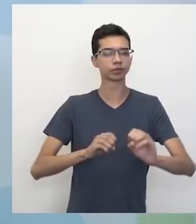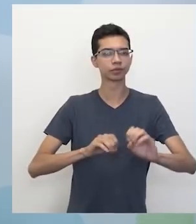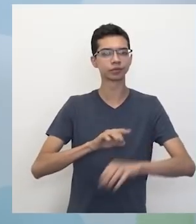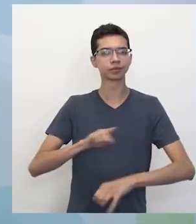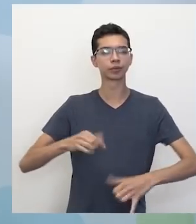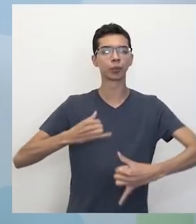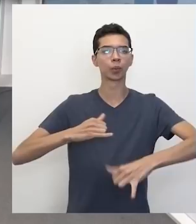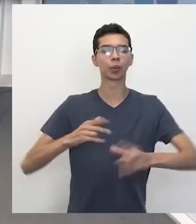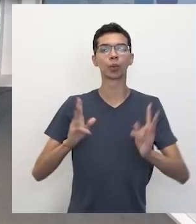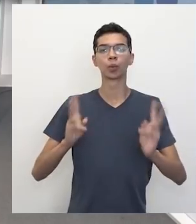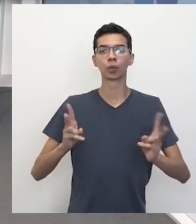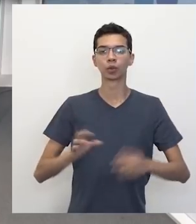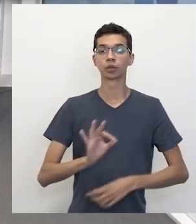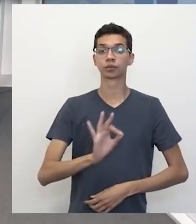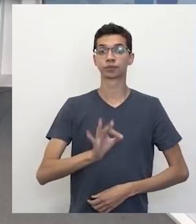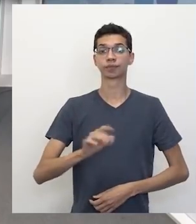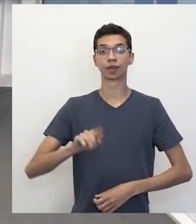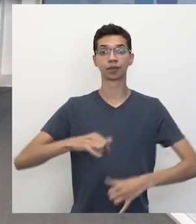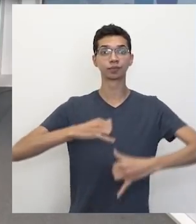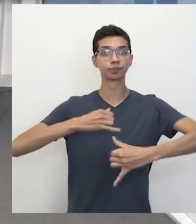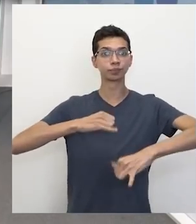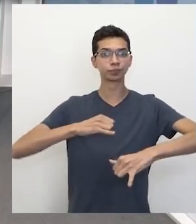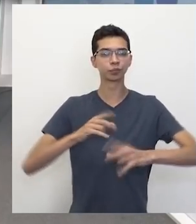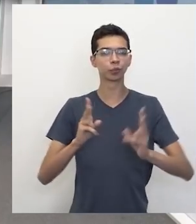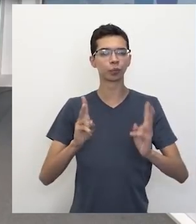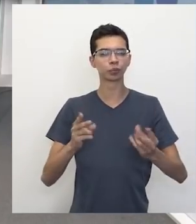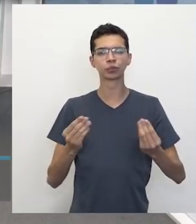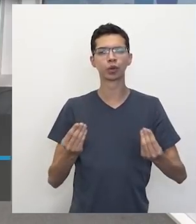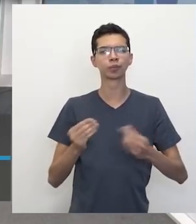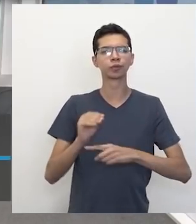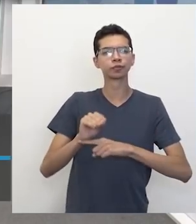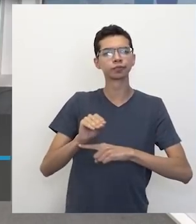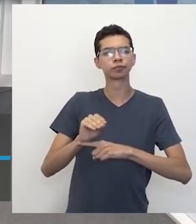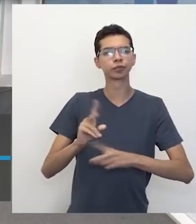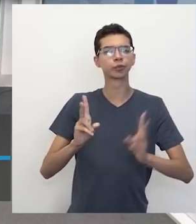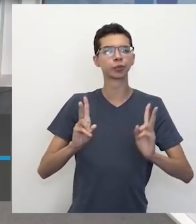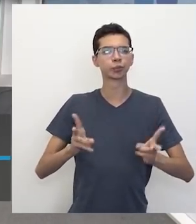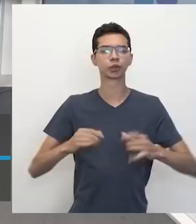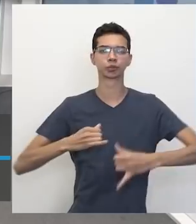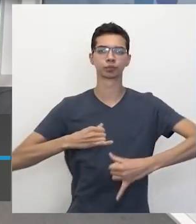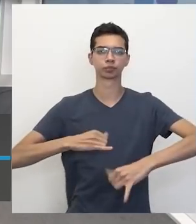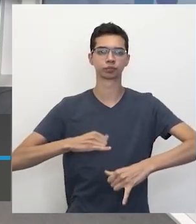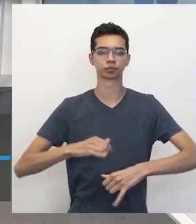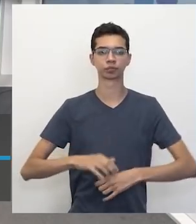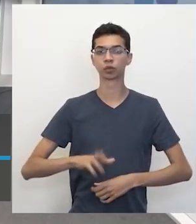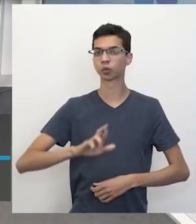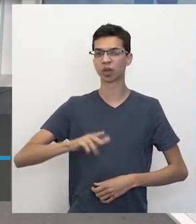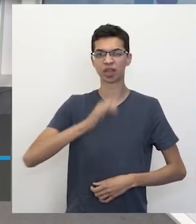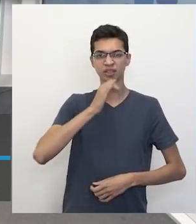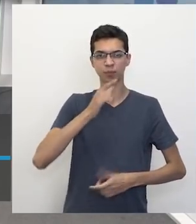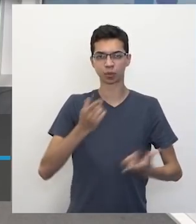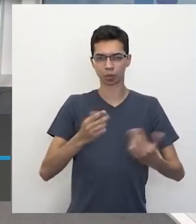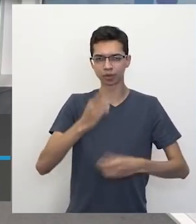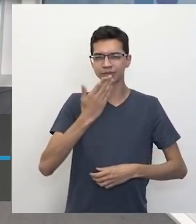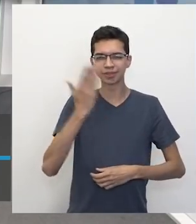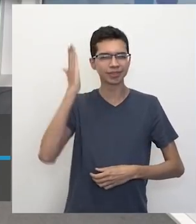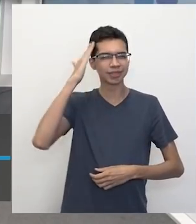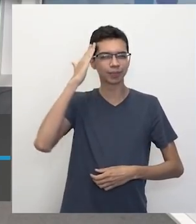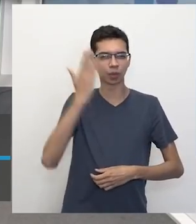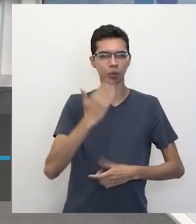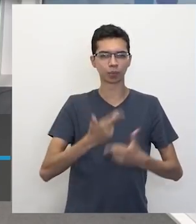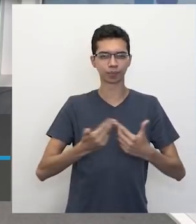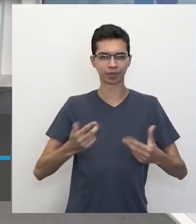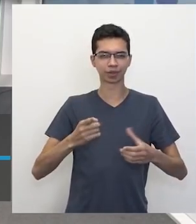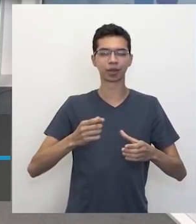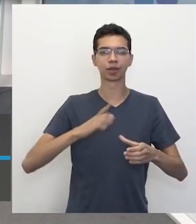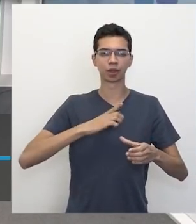que conserva? Conservação de energia. Como que a gente vai conservar a energia dos E não tem nossos nada a ver alunos. com aquelas conservas, né? Que a gente vê alimento em conserva, né? Não,